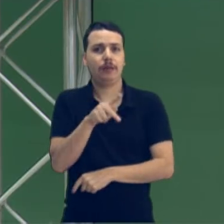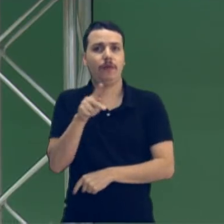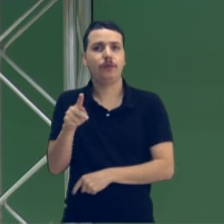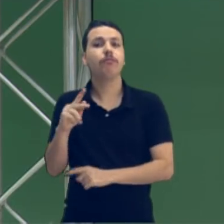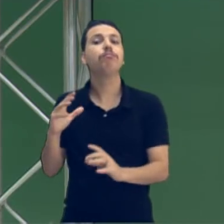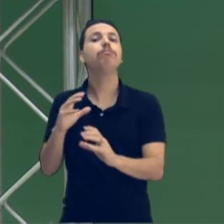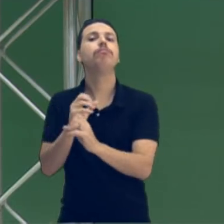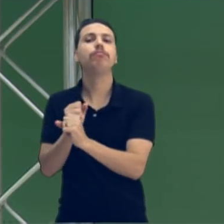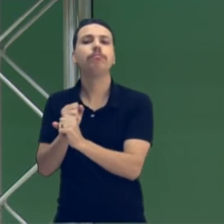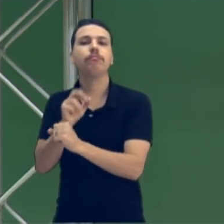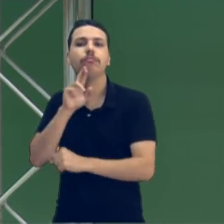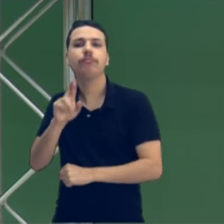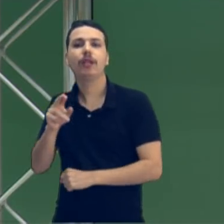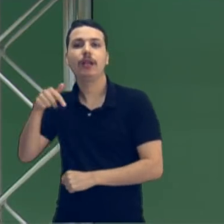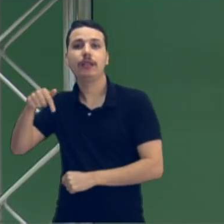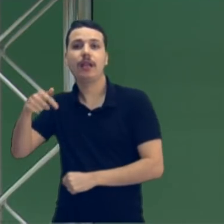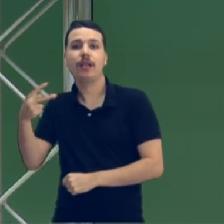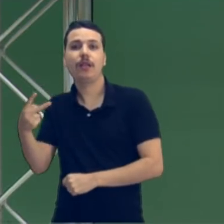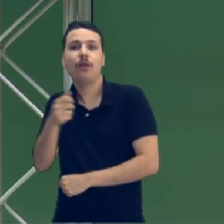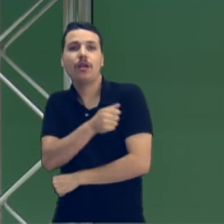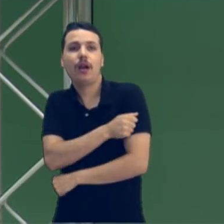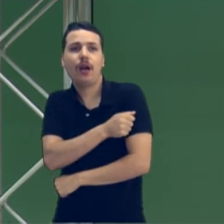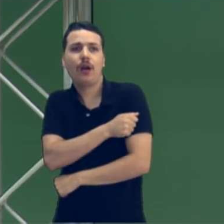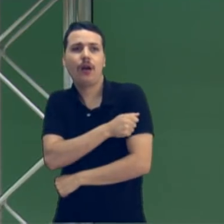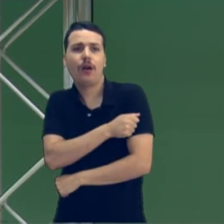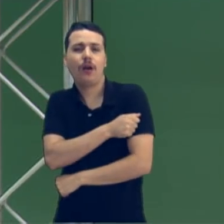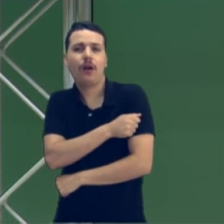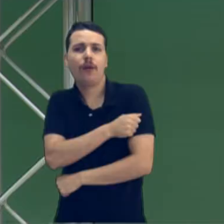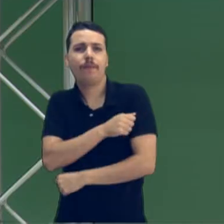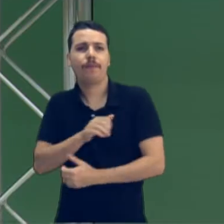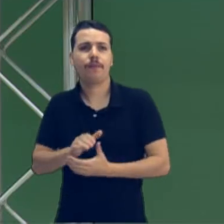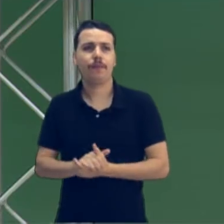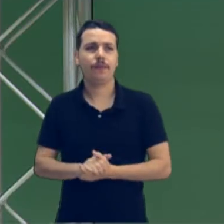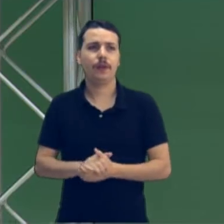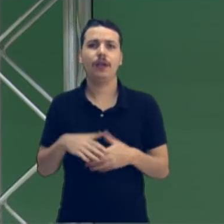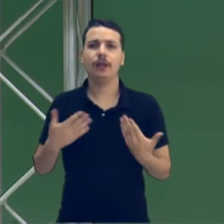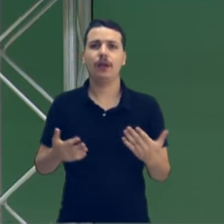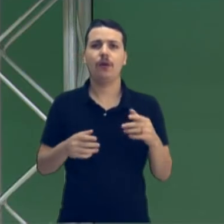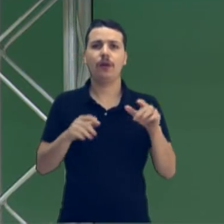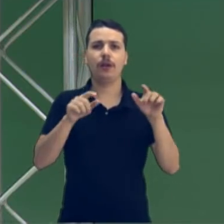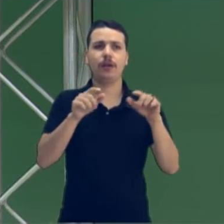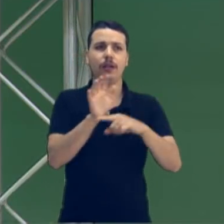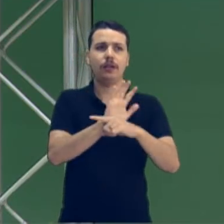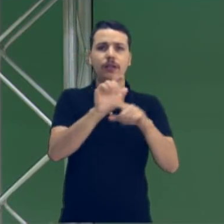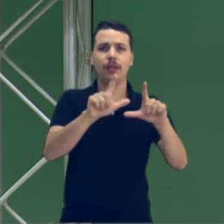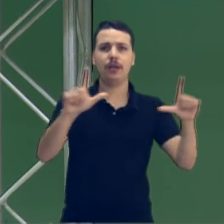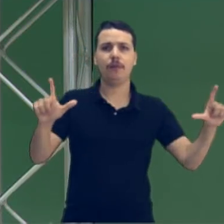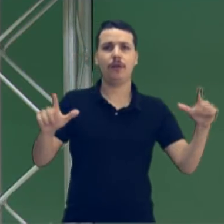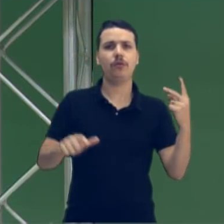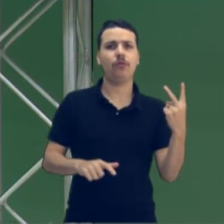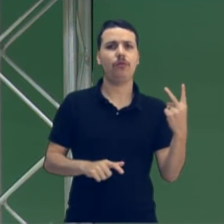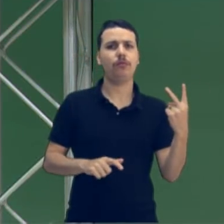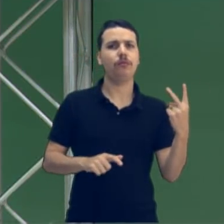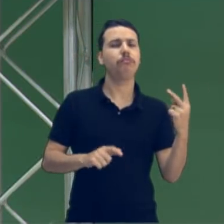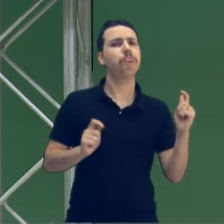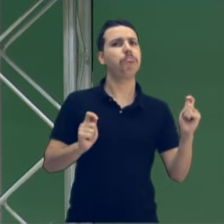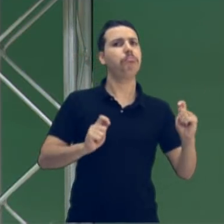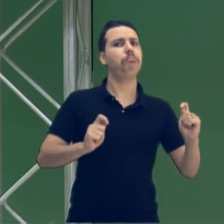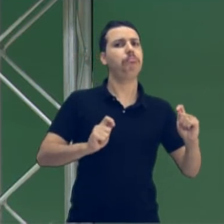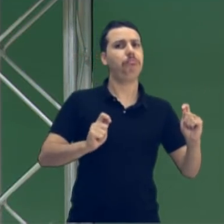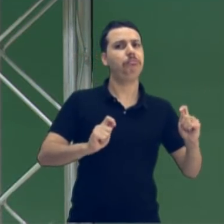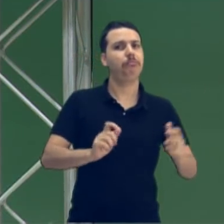fecham 72 alunos. Então, o Cinema 2 está dentro dos mais,